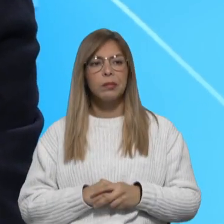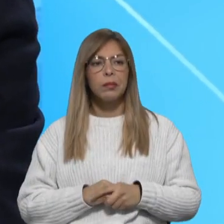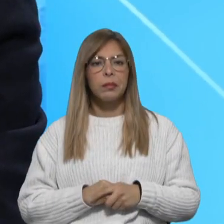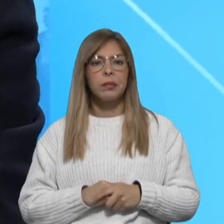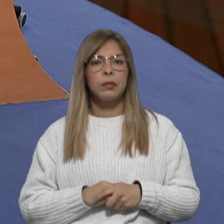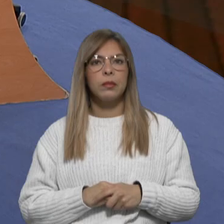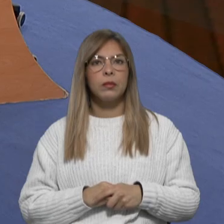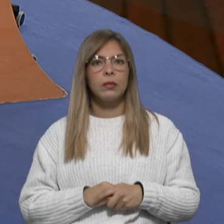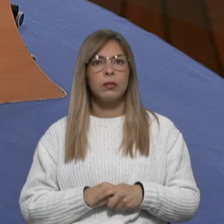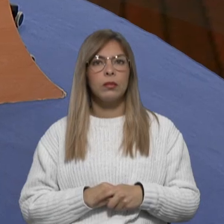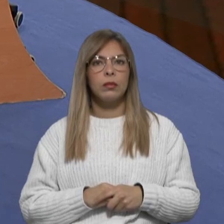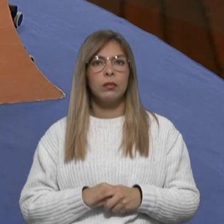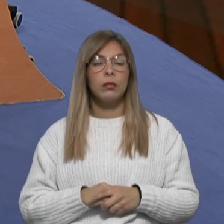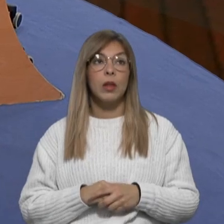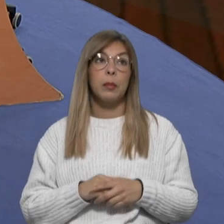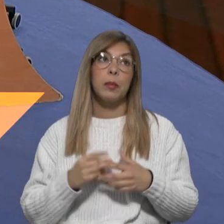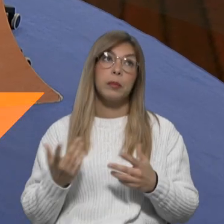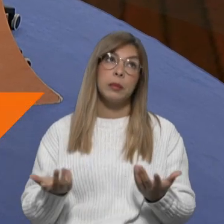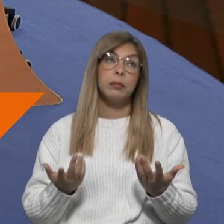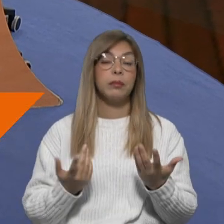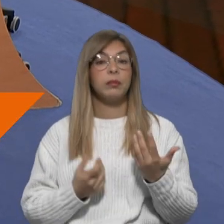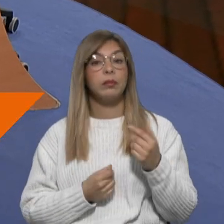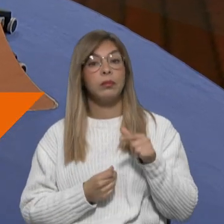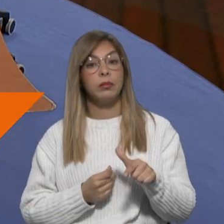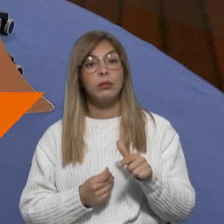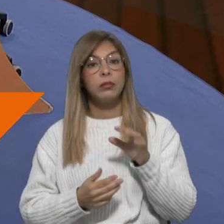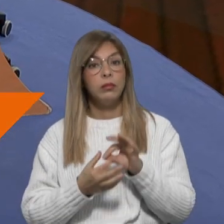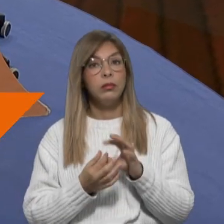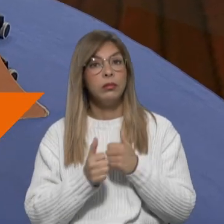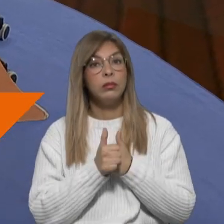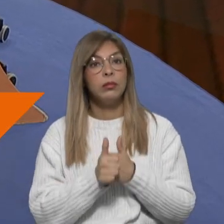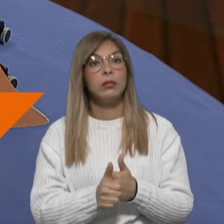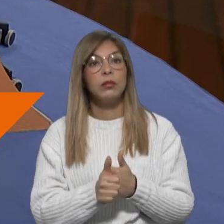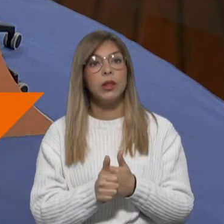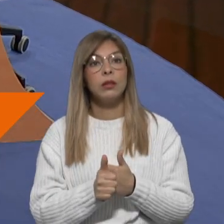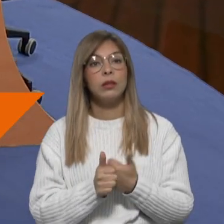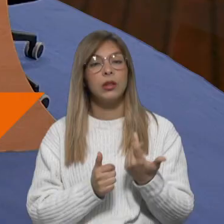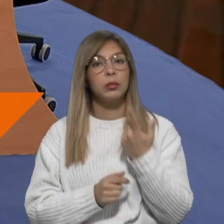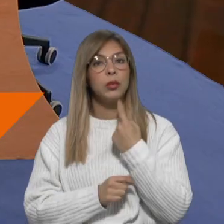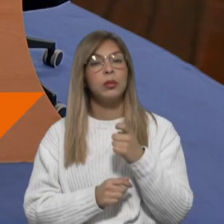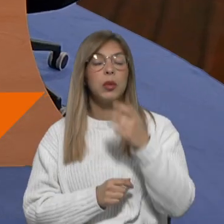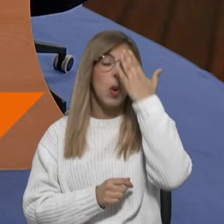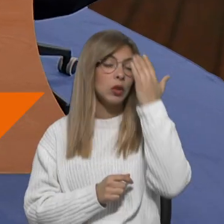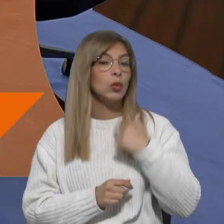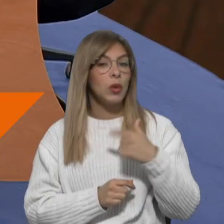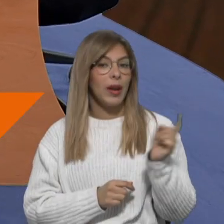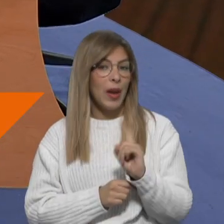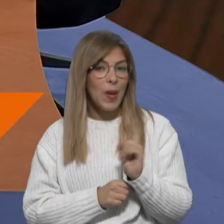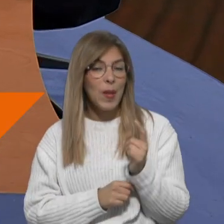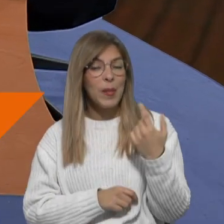Luís? Bem, ainda bem que é um debate, porque claro. eu acho pergunto que não. A partir daquilo que disse há pouco.